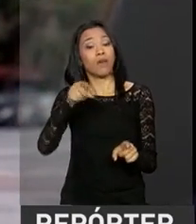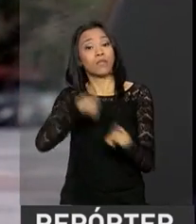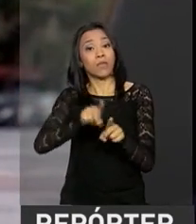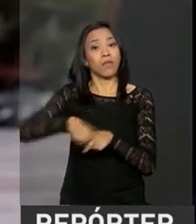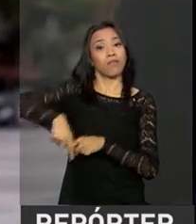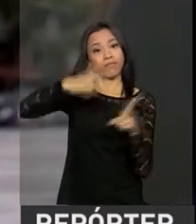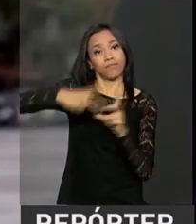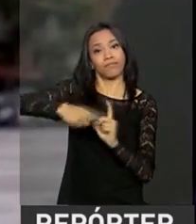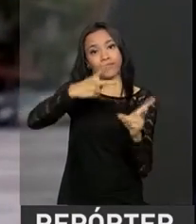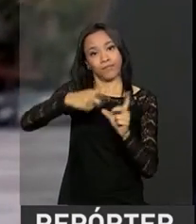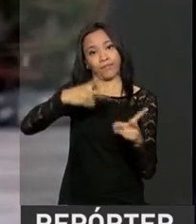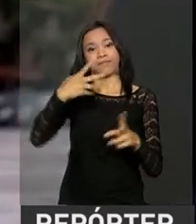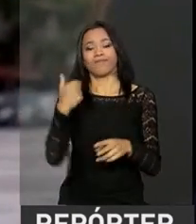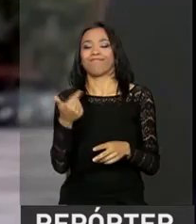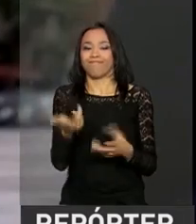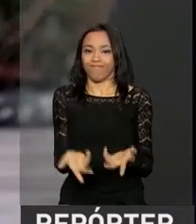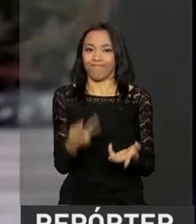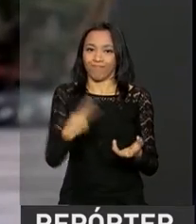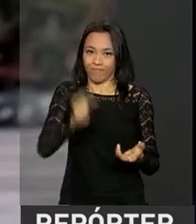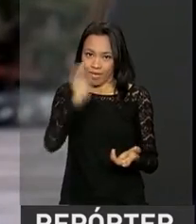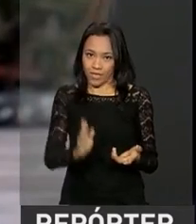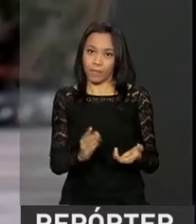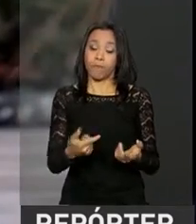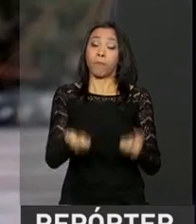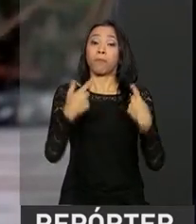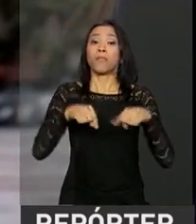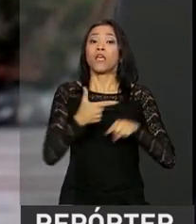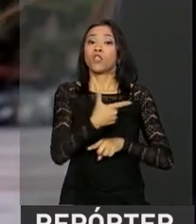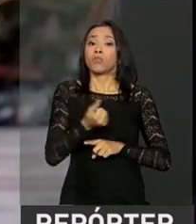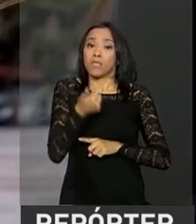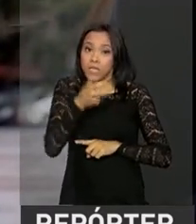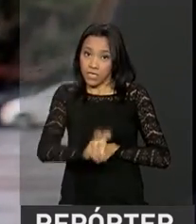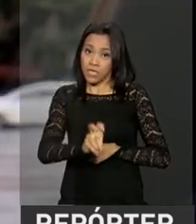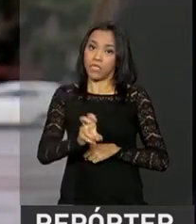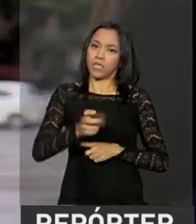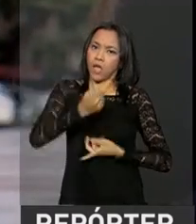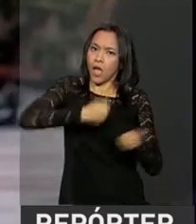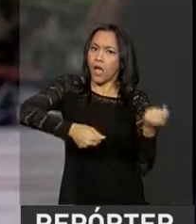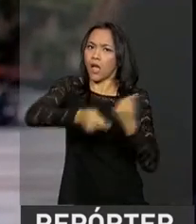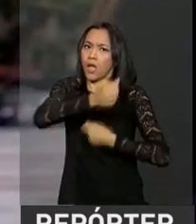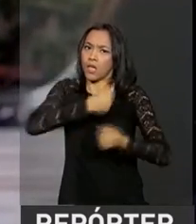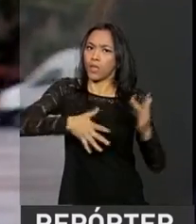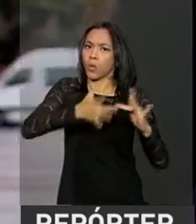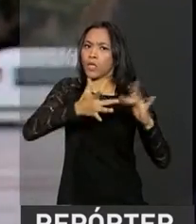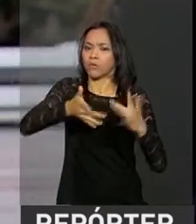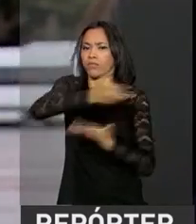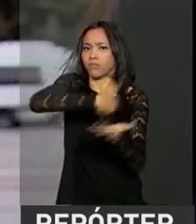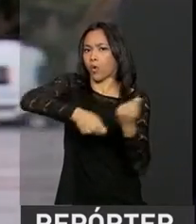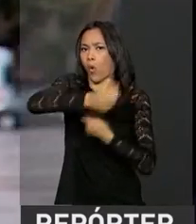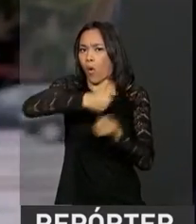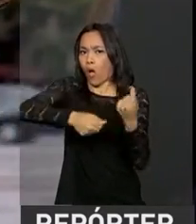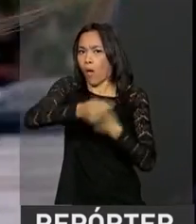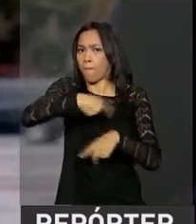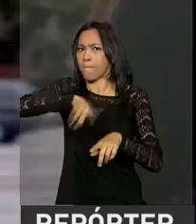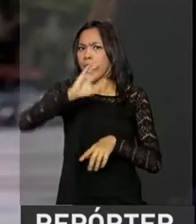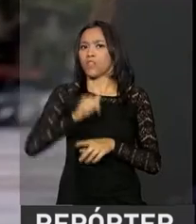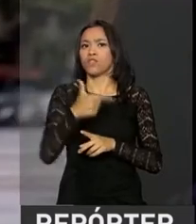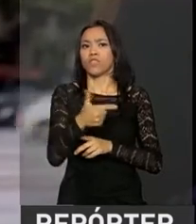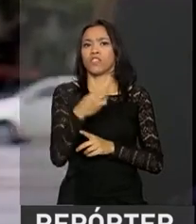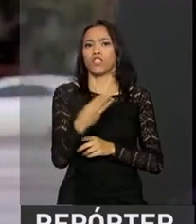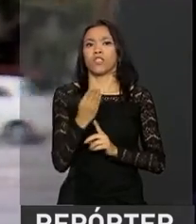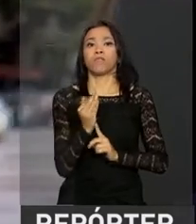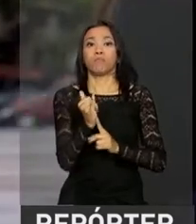de produtos ao país vizinho. Em 2015, o intercâmbio comercial entre os dois países foi de mais de 23